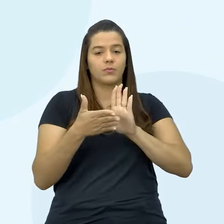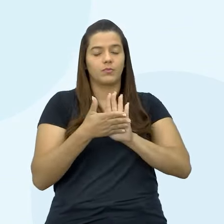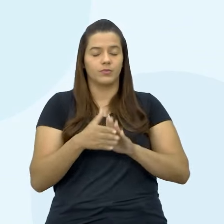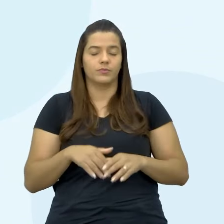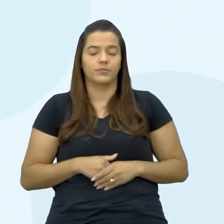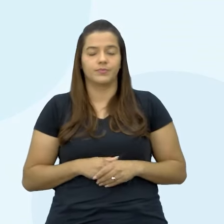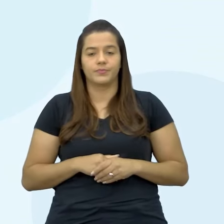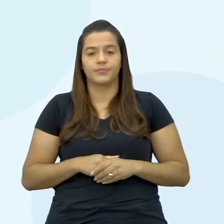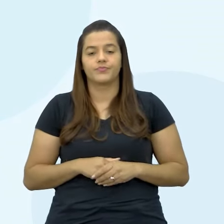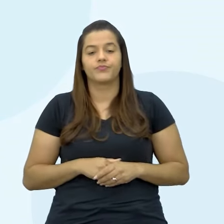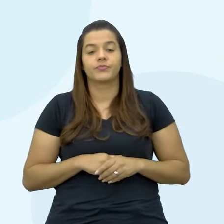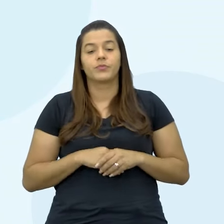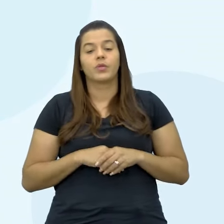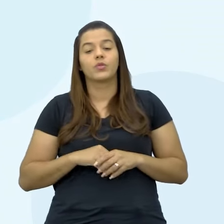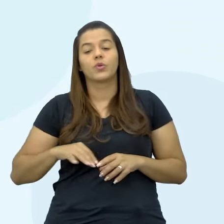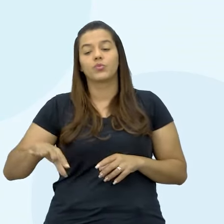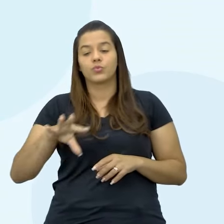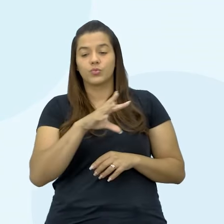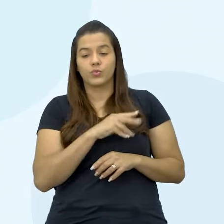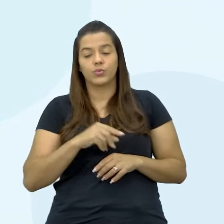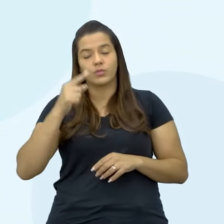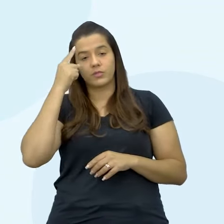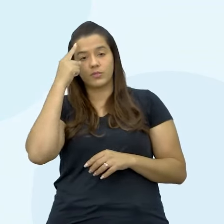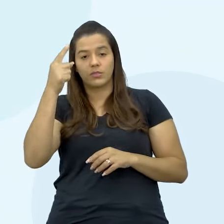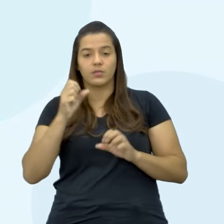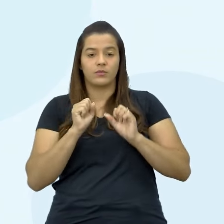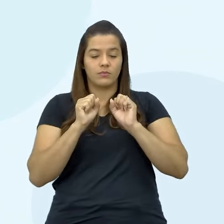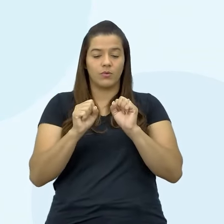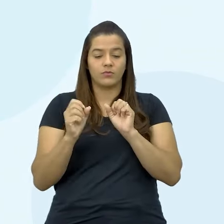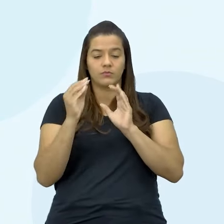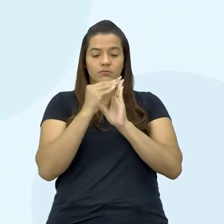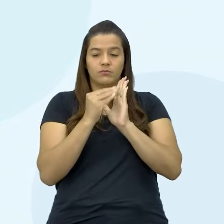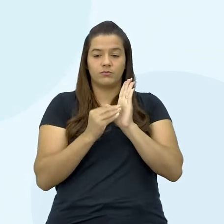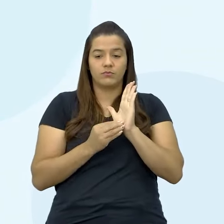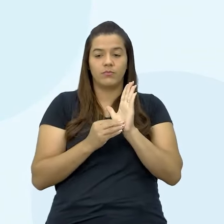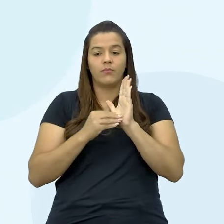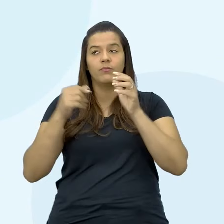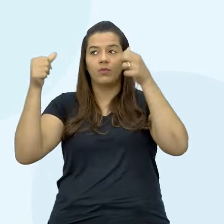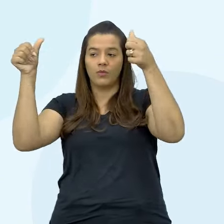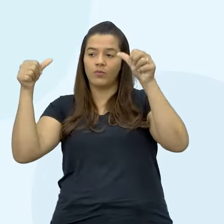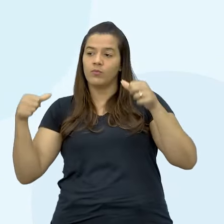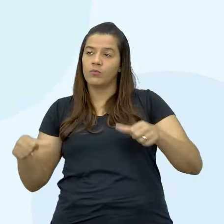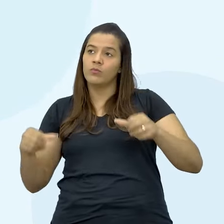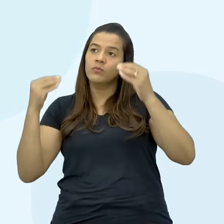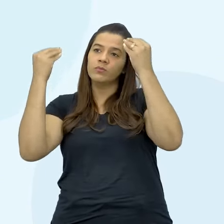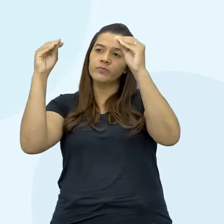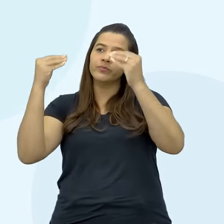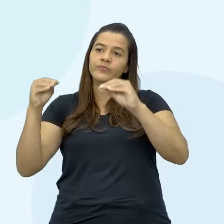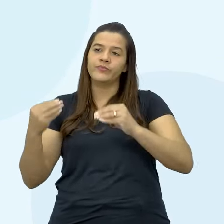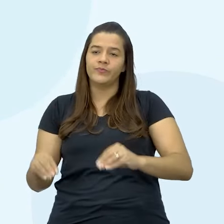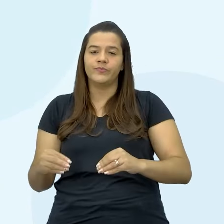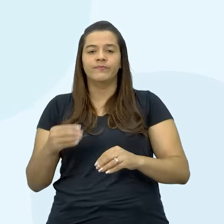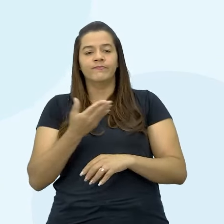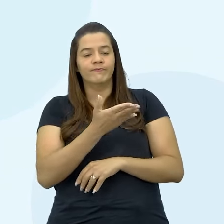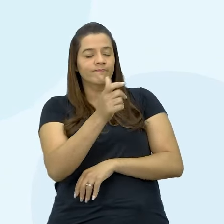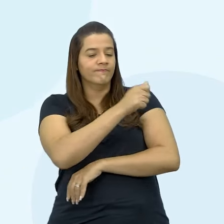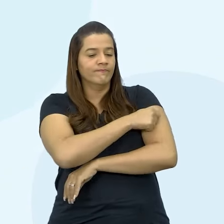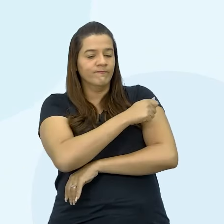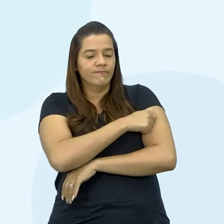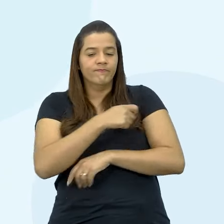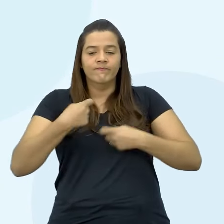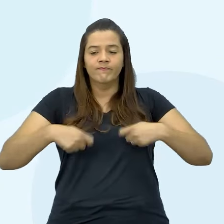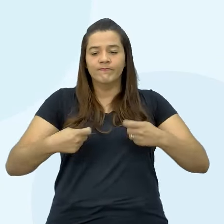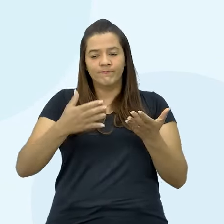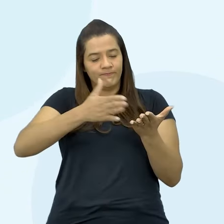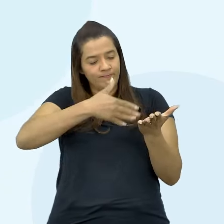componente. Todas essas ideias podem ser registradas no quadro ou em um mural e devem ser anotadas pelos estudantes em seus